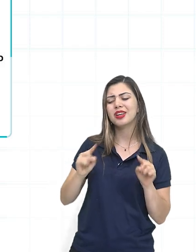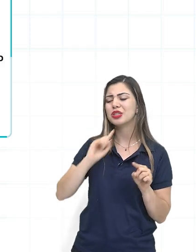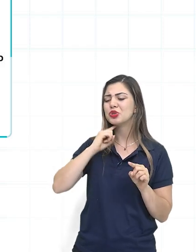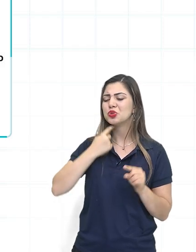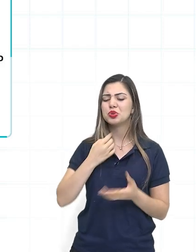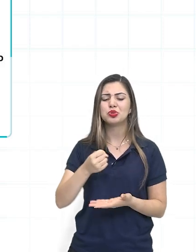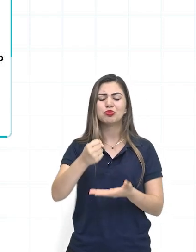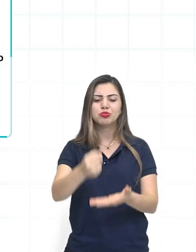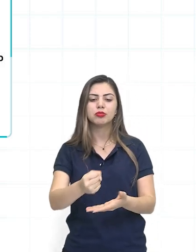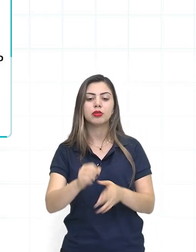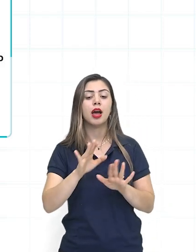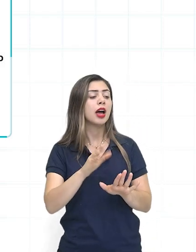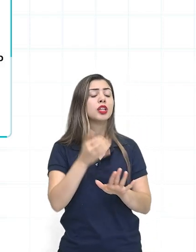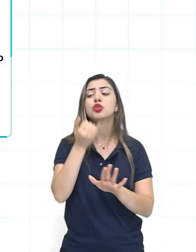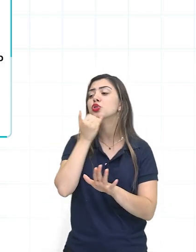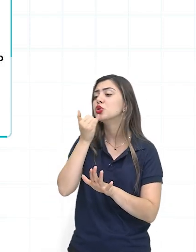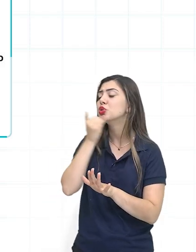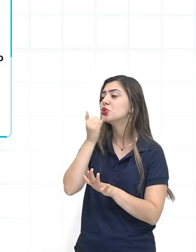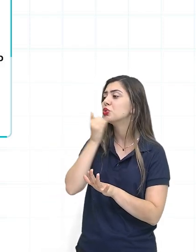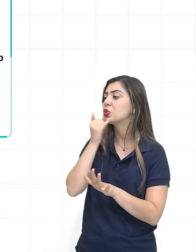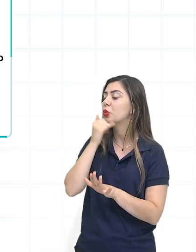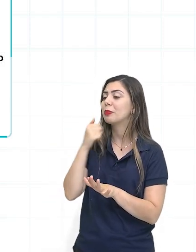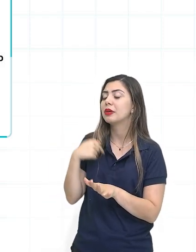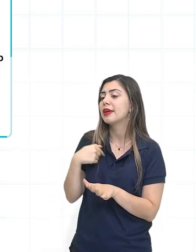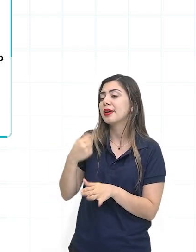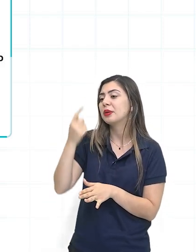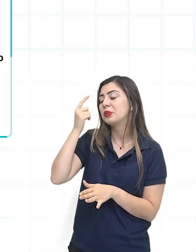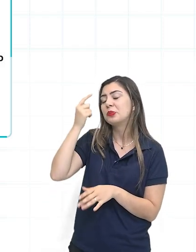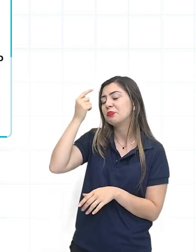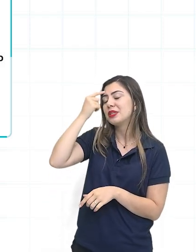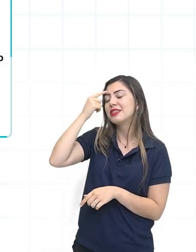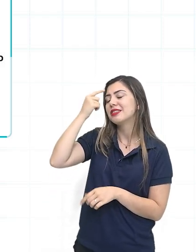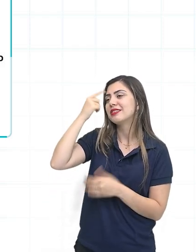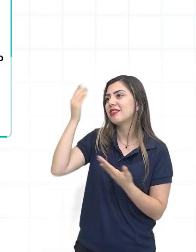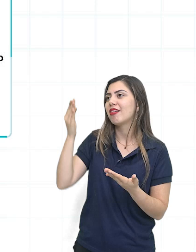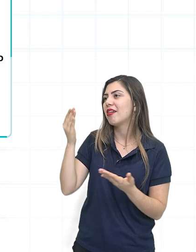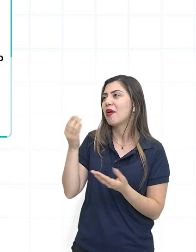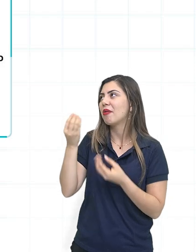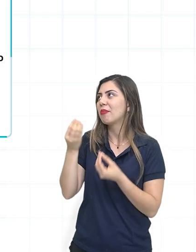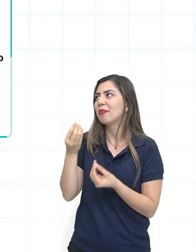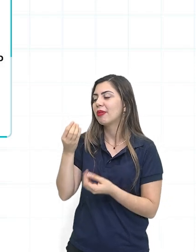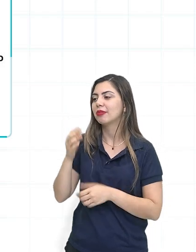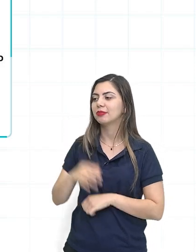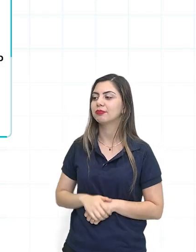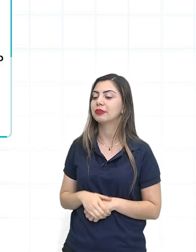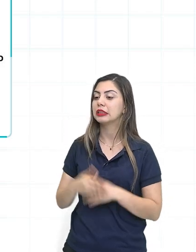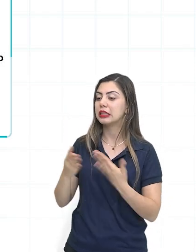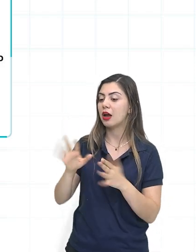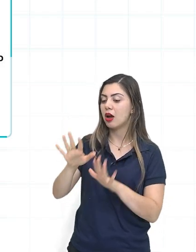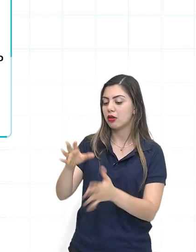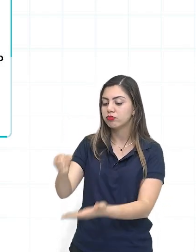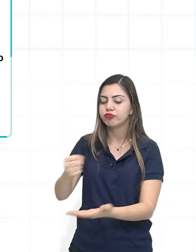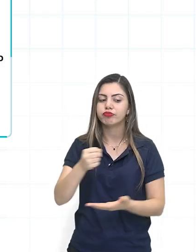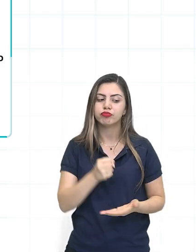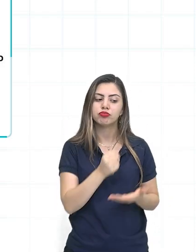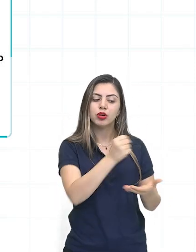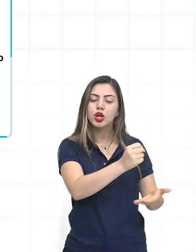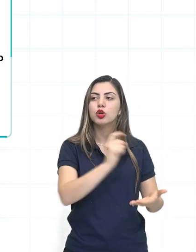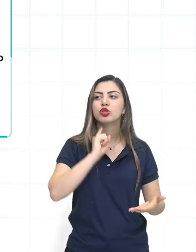banco. Desculpe, dona Maria, não pensei nos outros quando deixei o lixo aqui. Vou jogá-lo na lixeira